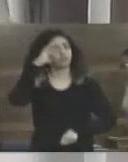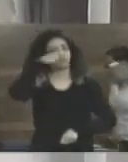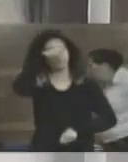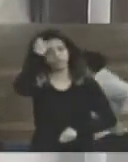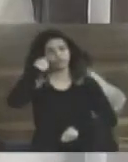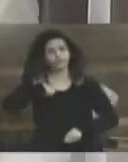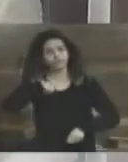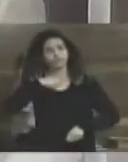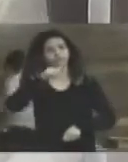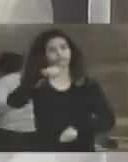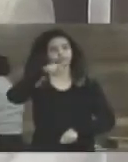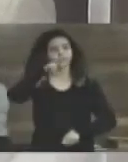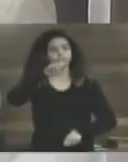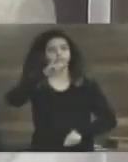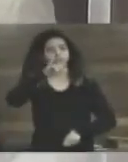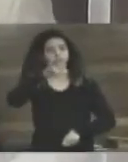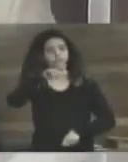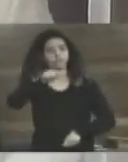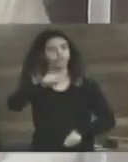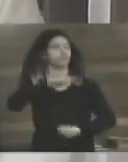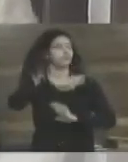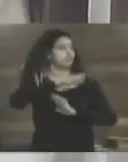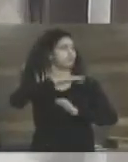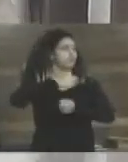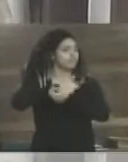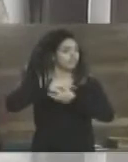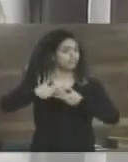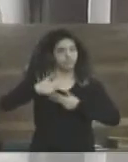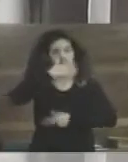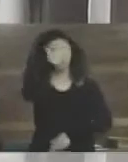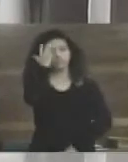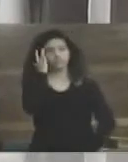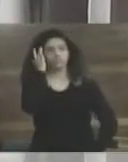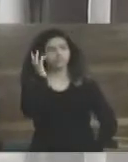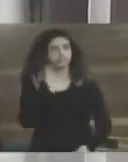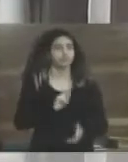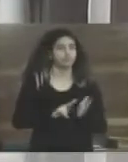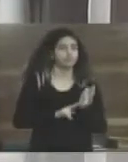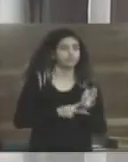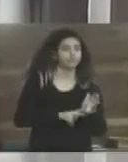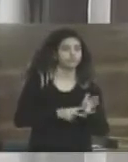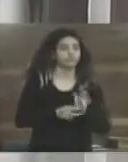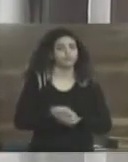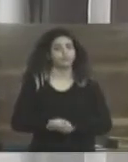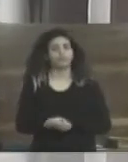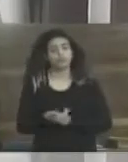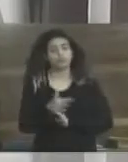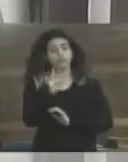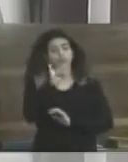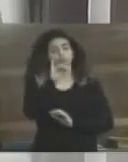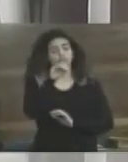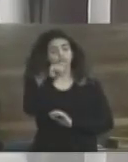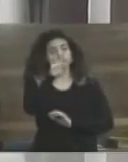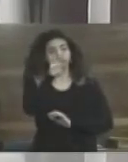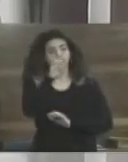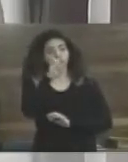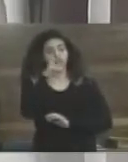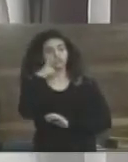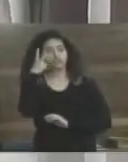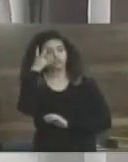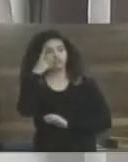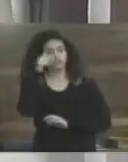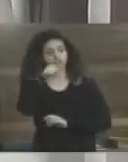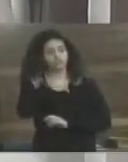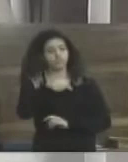Chapinha, o Aguilar e vários outros políticos na época, né, sindicalista. E o Fiote estava aqui na Câmara de